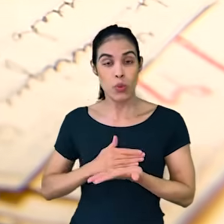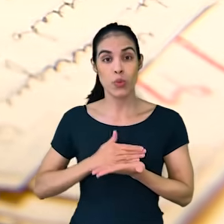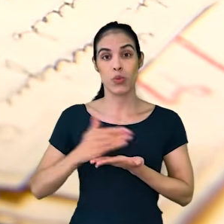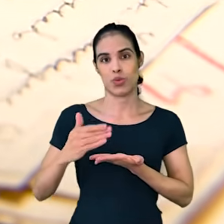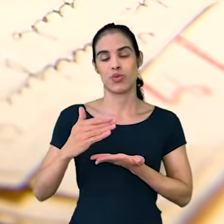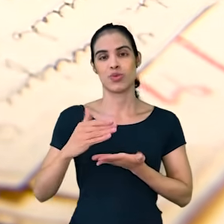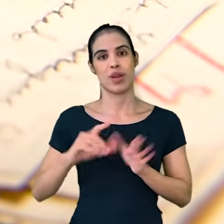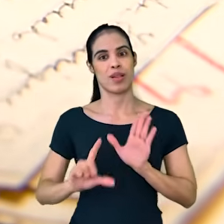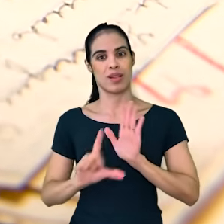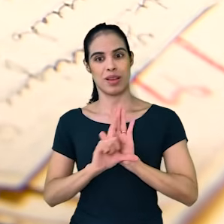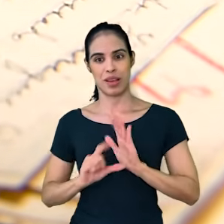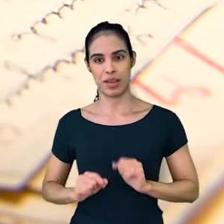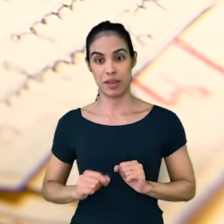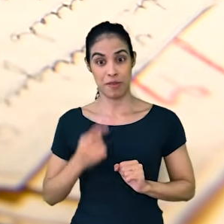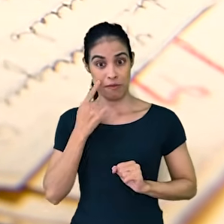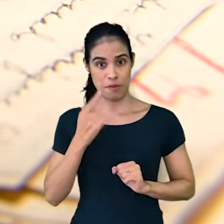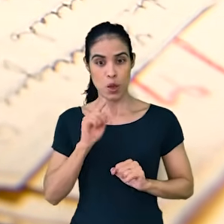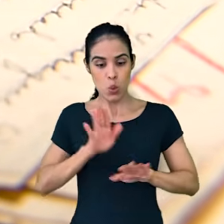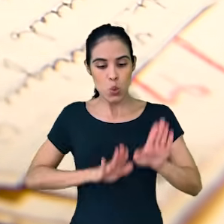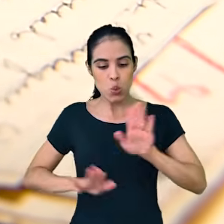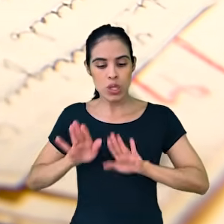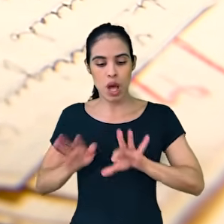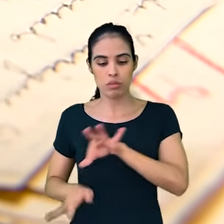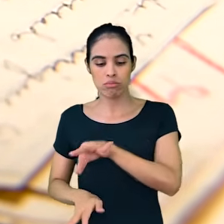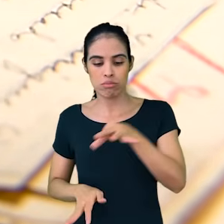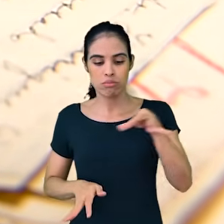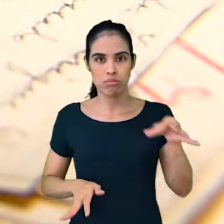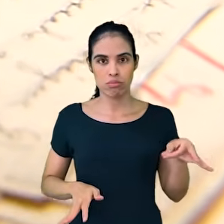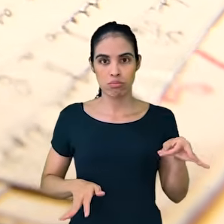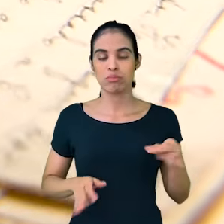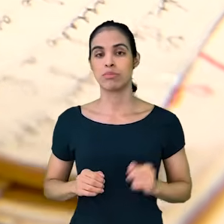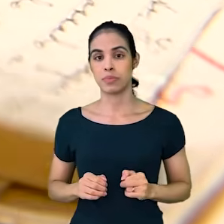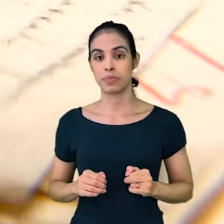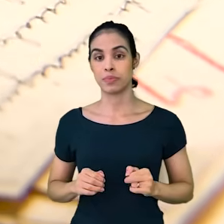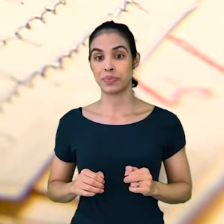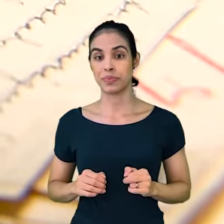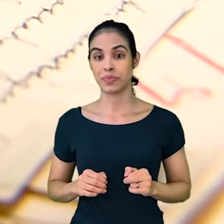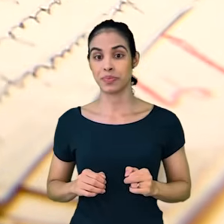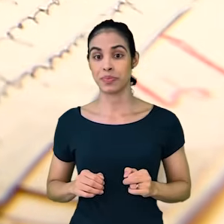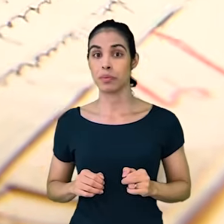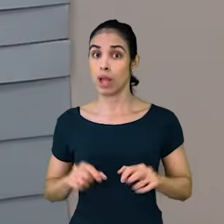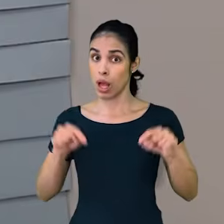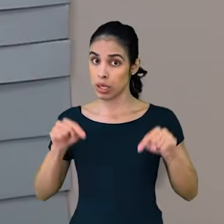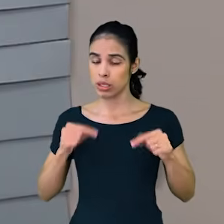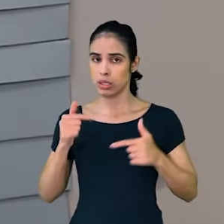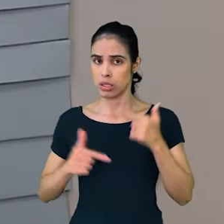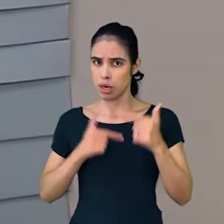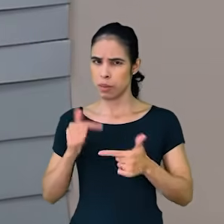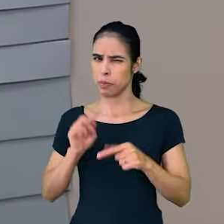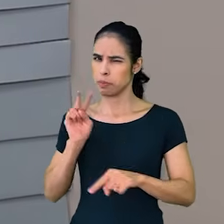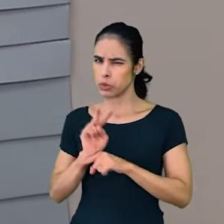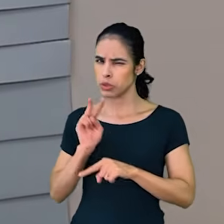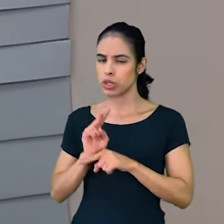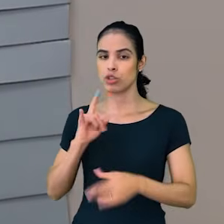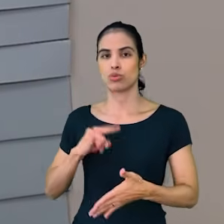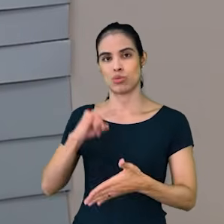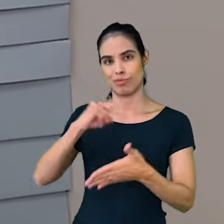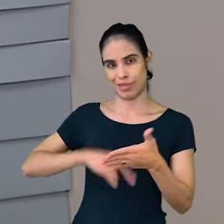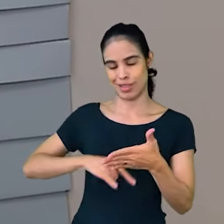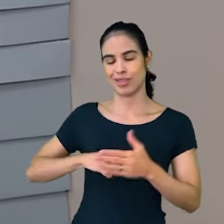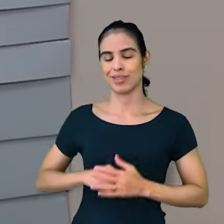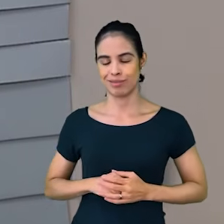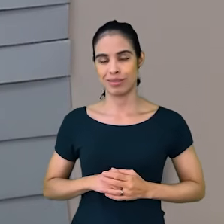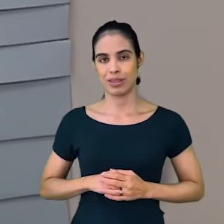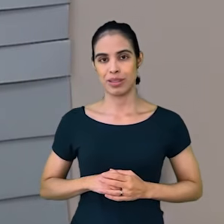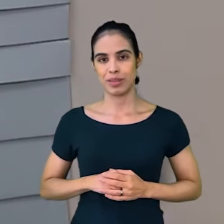originou a regulamentação. O manuseio exige cuidado. A gente trabalha para preservar essa documentação, manter